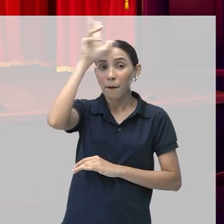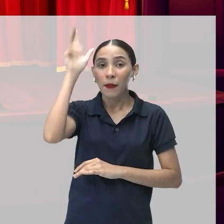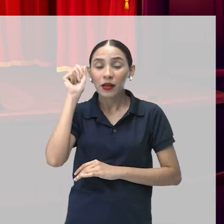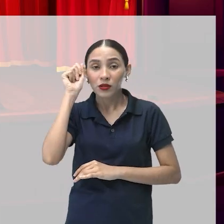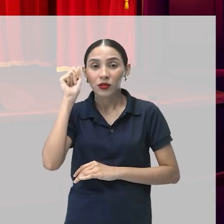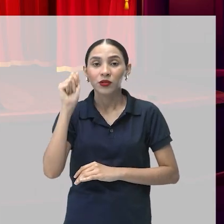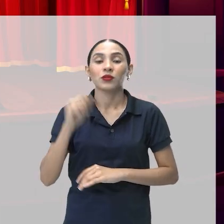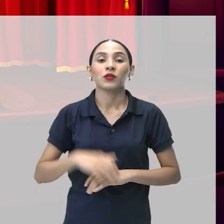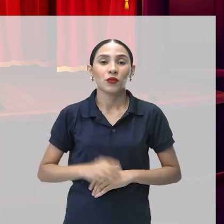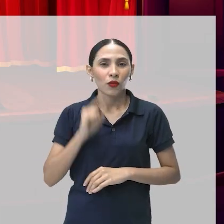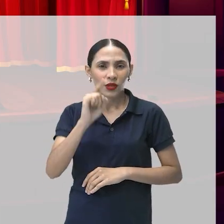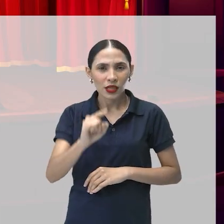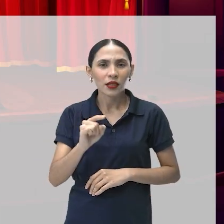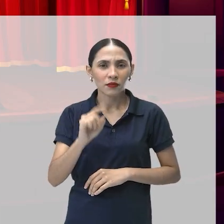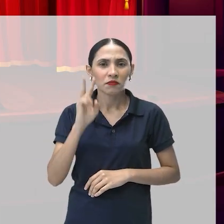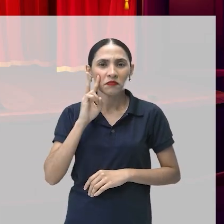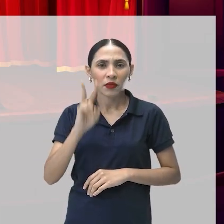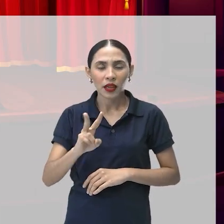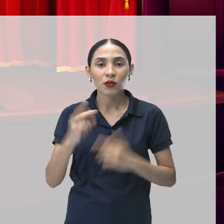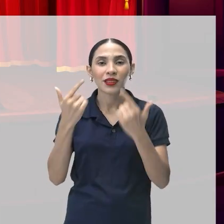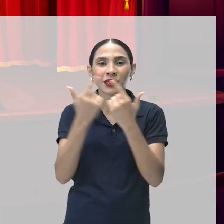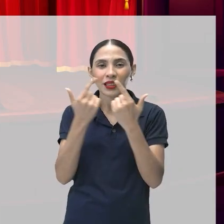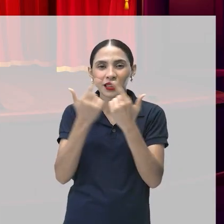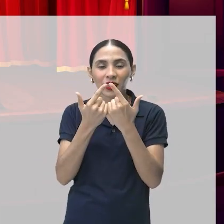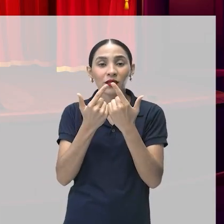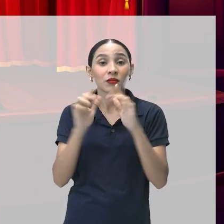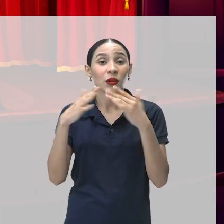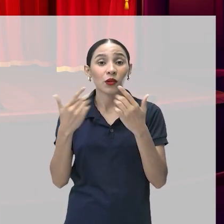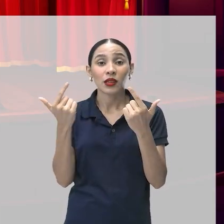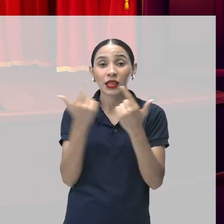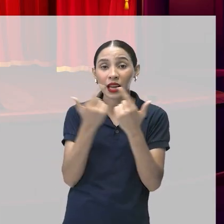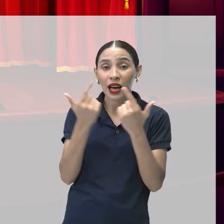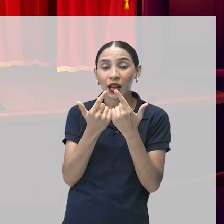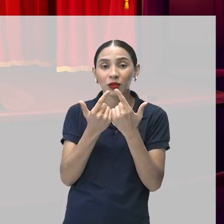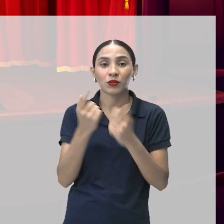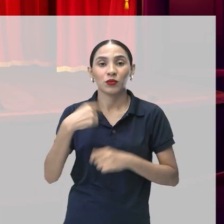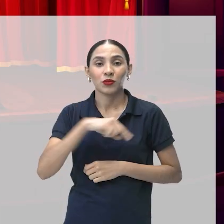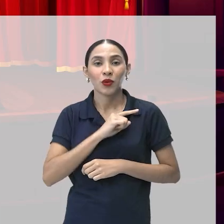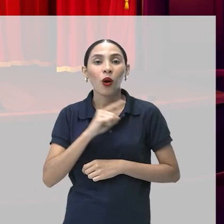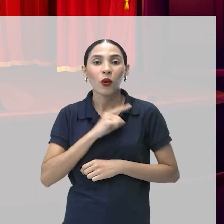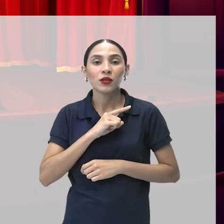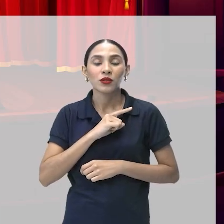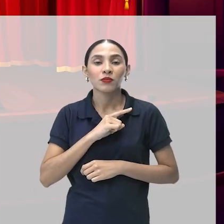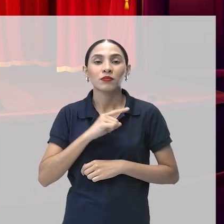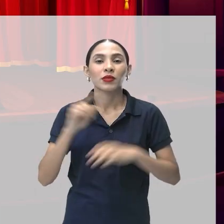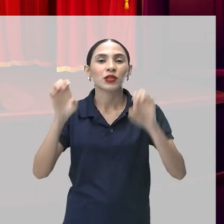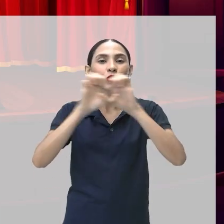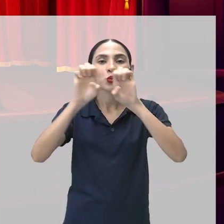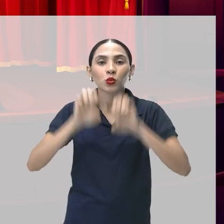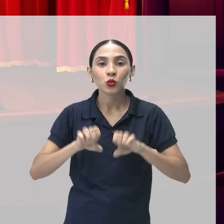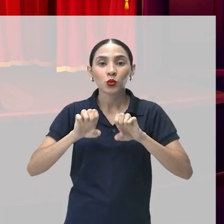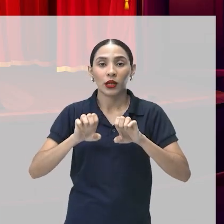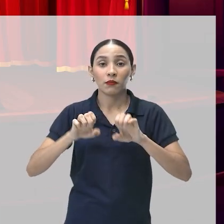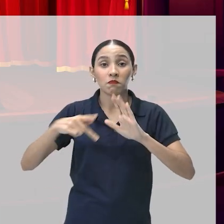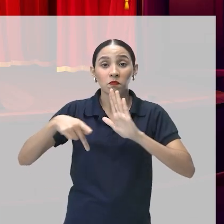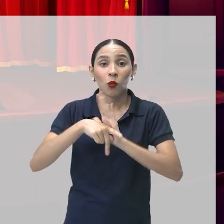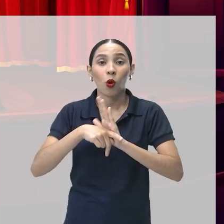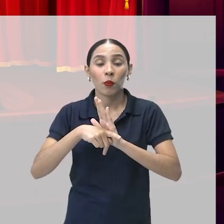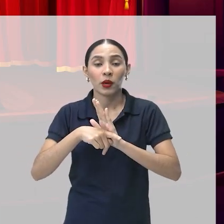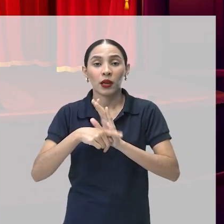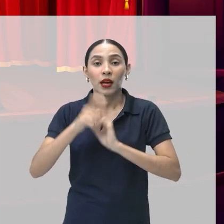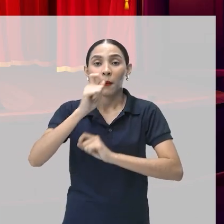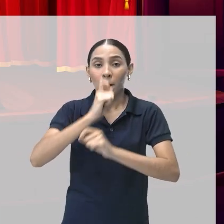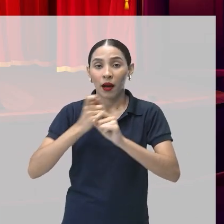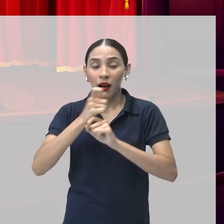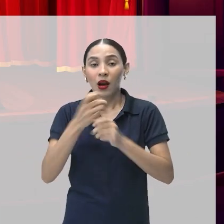podem rever essa nossa aula. E o Teatro Amazonas nós falamos enquanto estrutura arquitetônica. Hoje